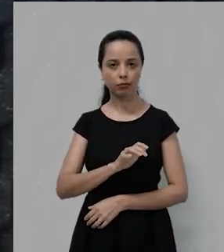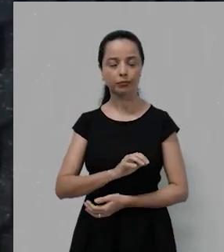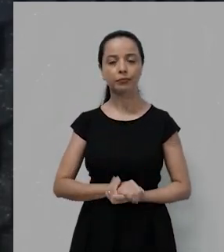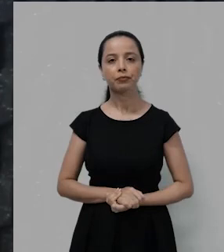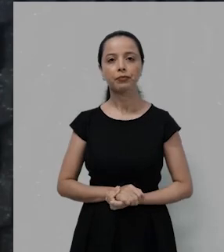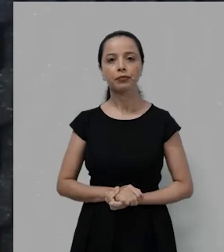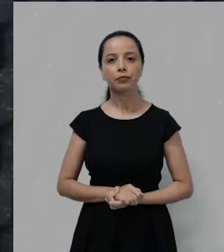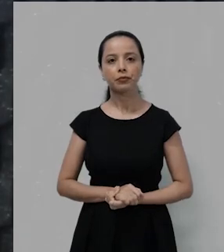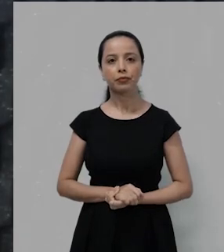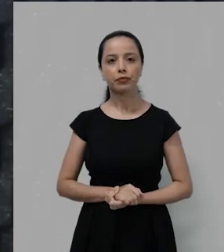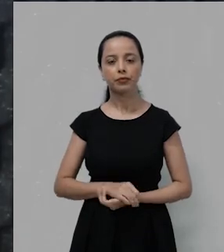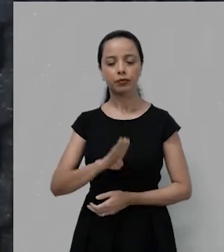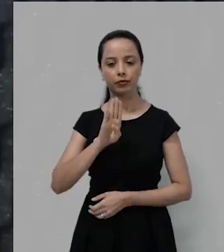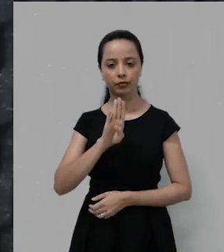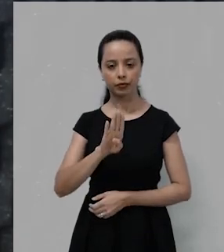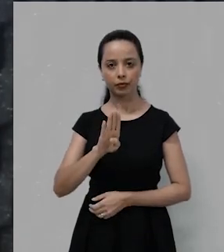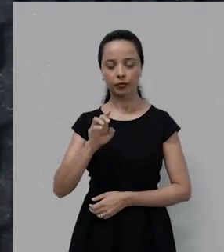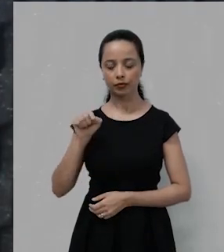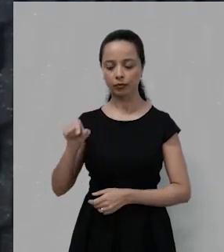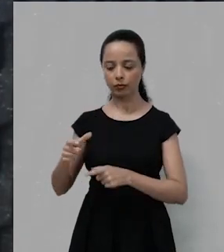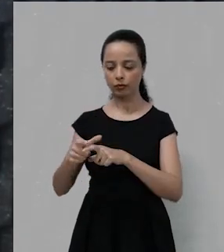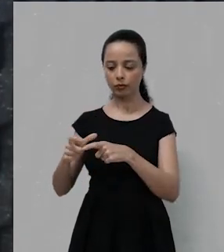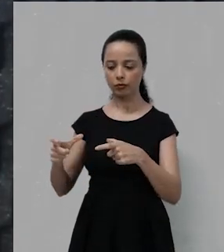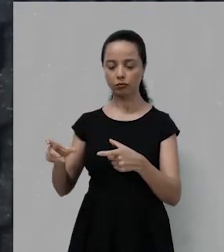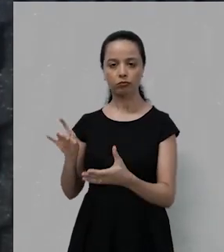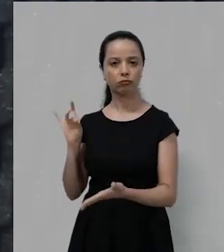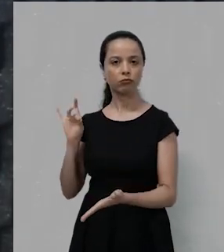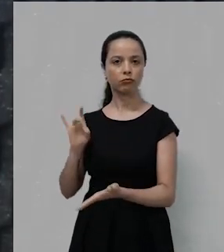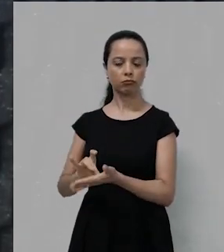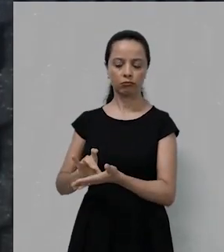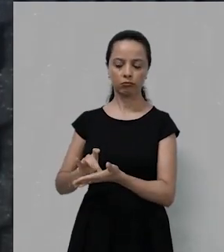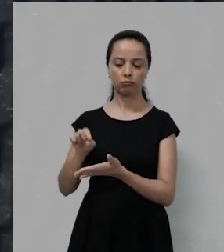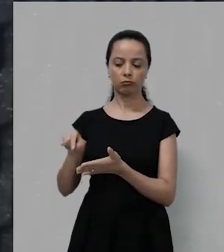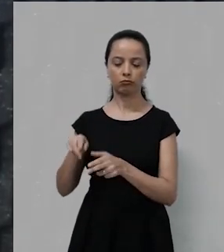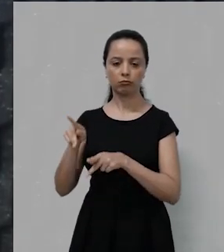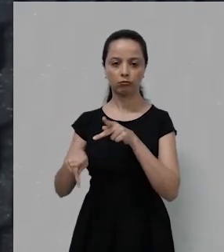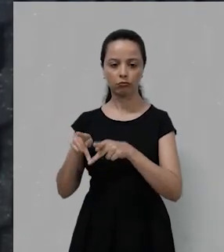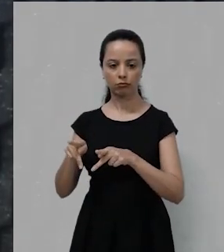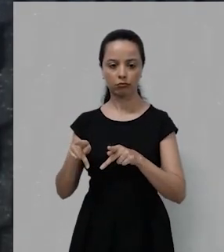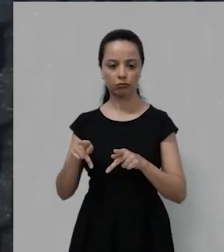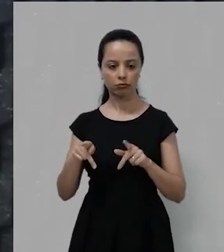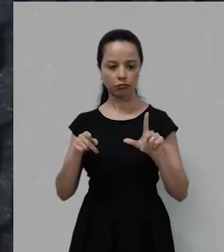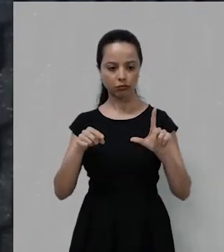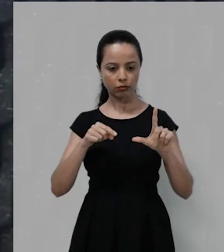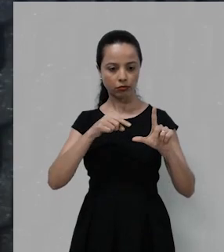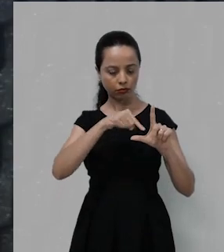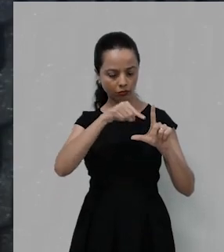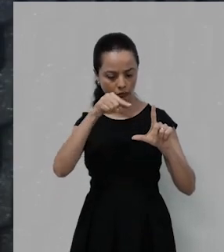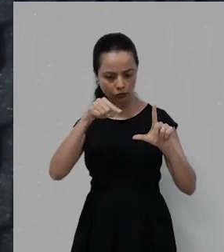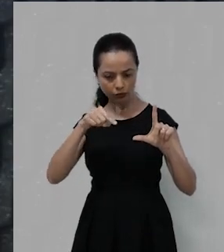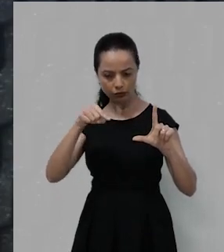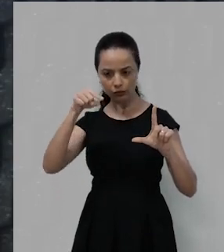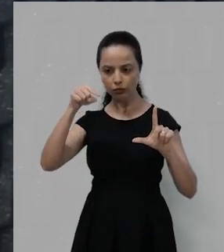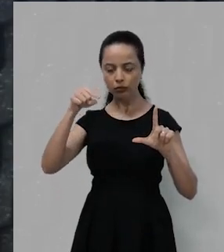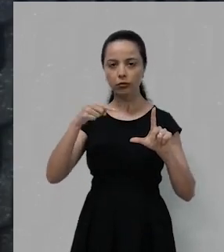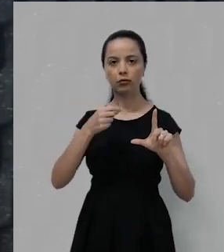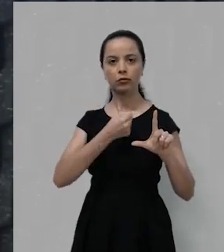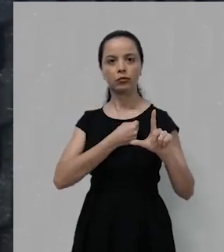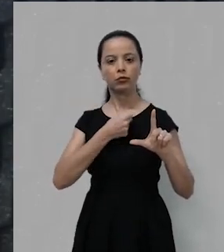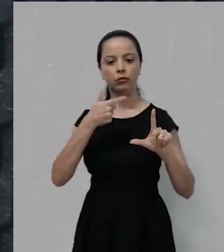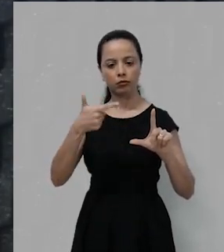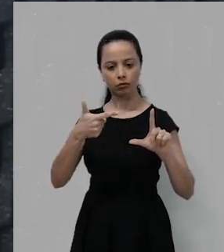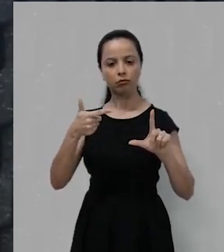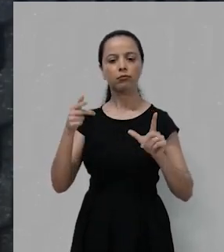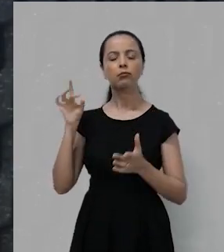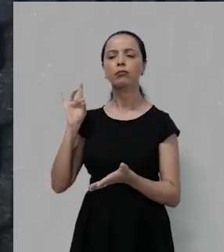o crescimento real da população, realmente, ó, essa curva 2 aqui é o crescimento real. O crescimento real